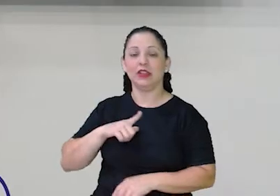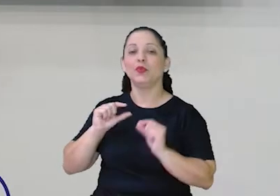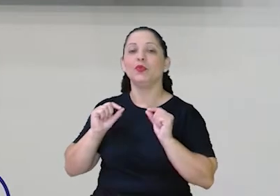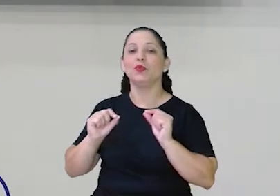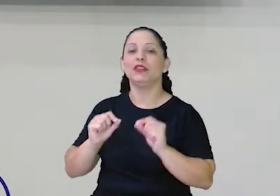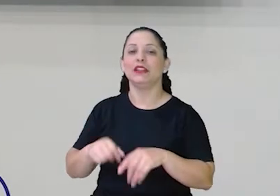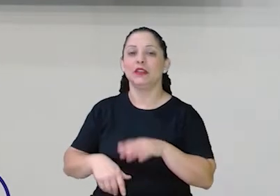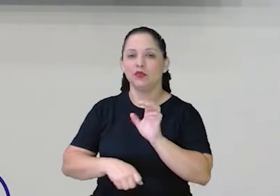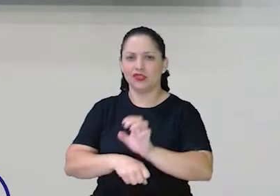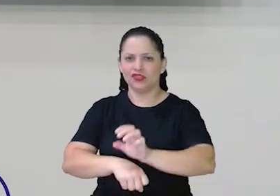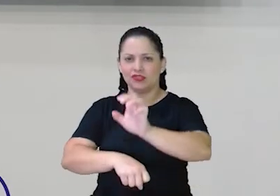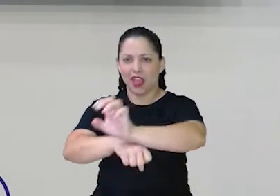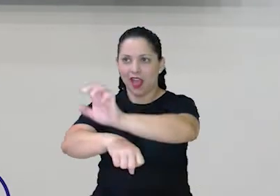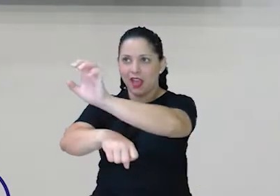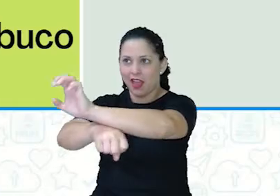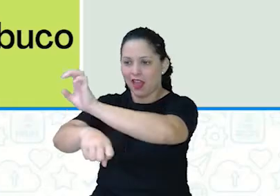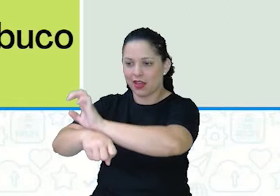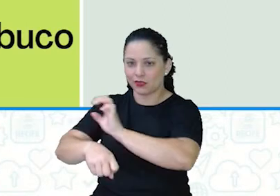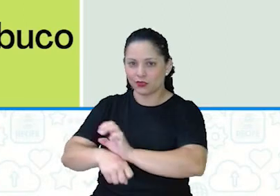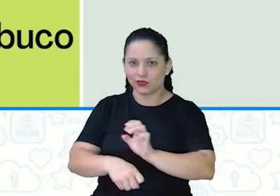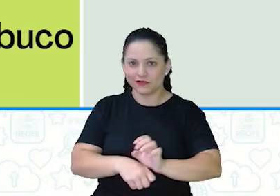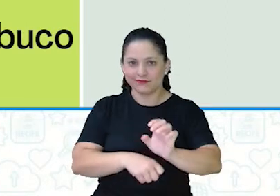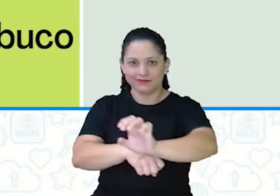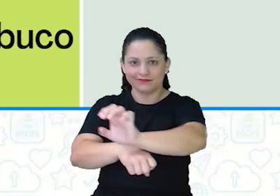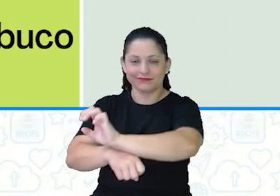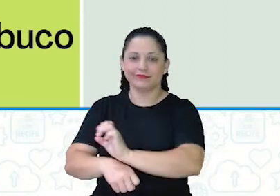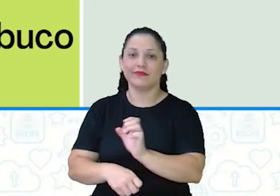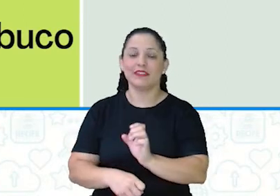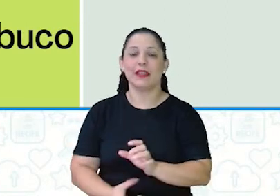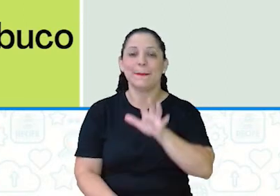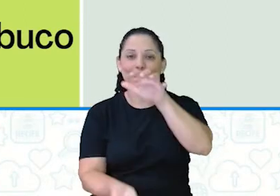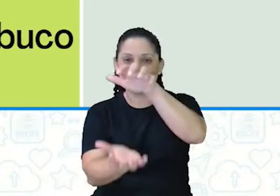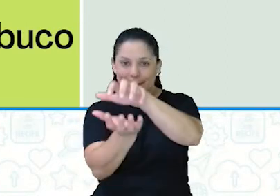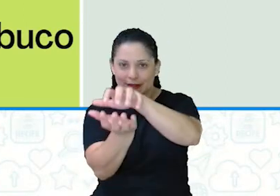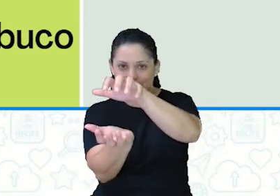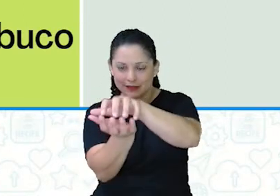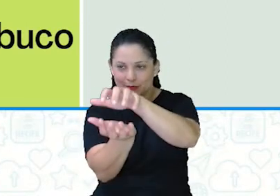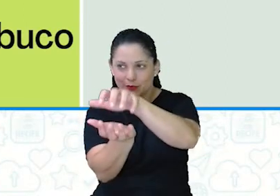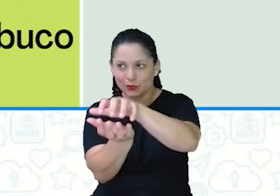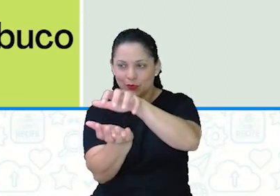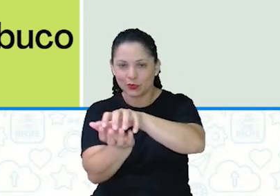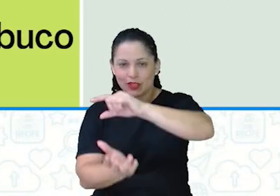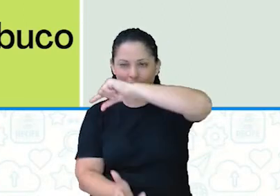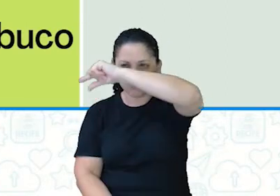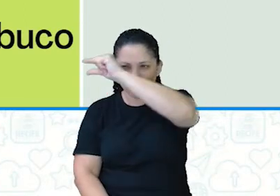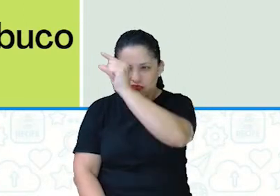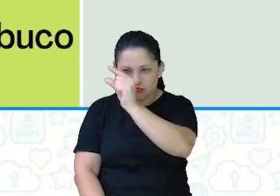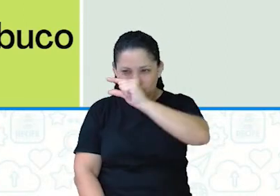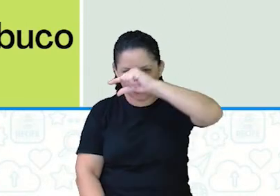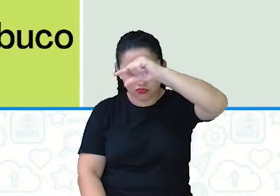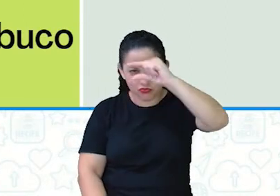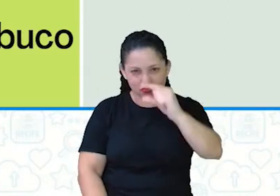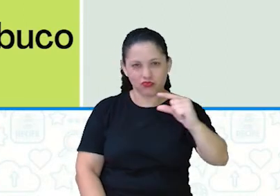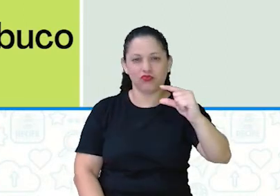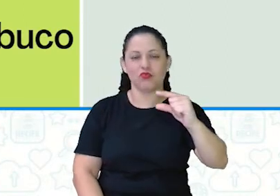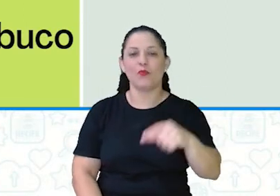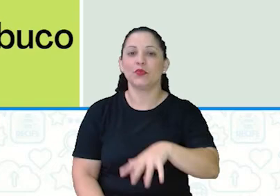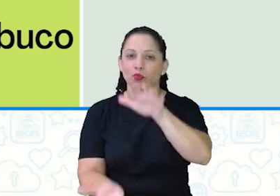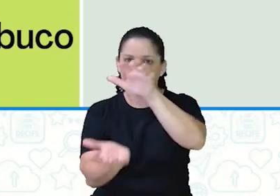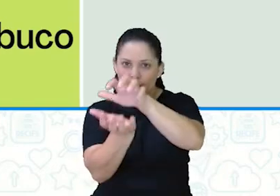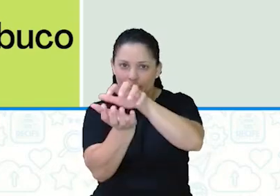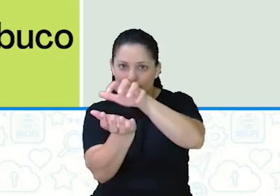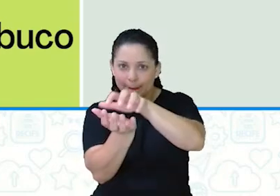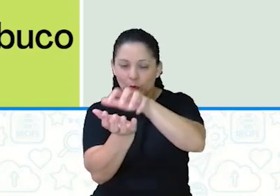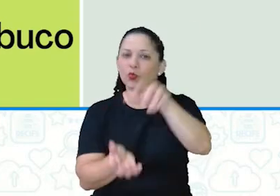o nosso estado? Que é o estado de Pernambuco, que é aquela linhazinha. Nosso estado tem muita história, vale